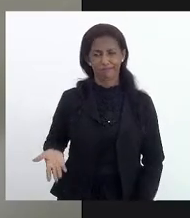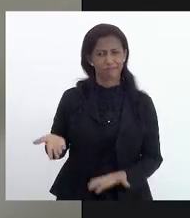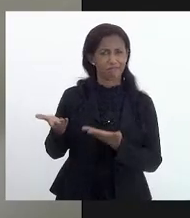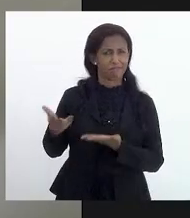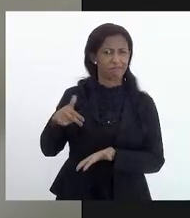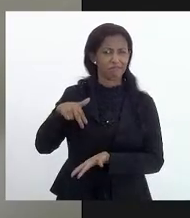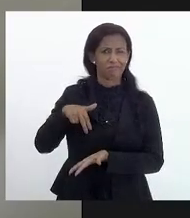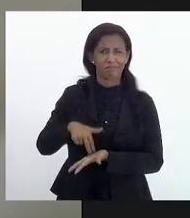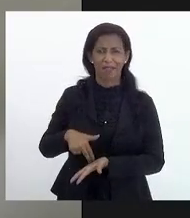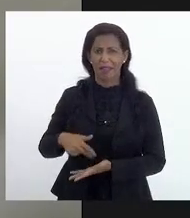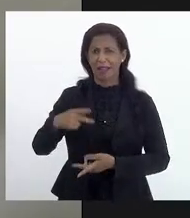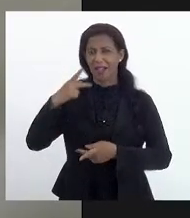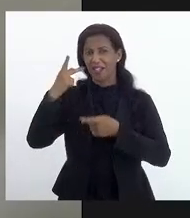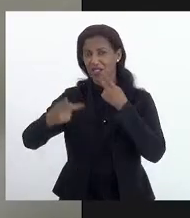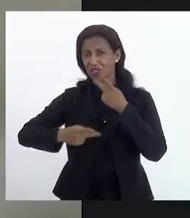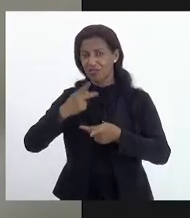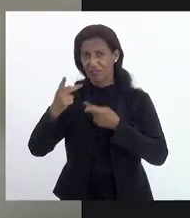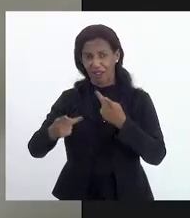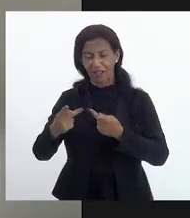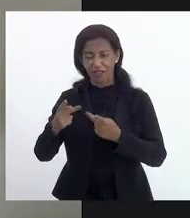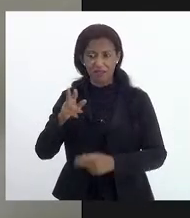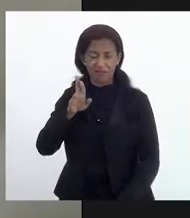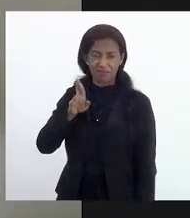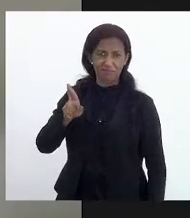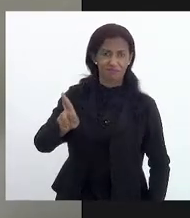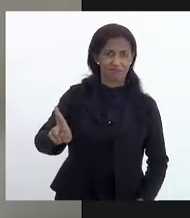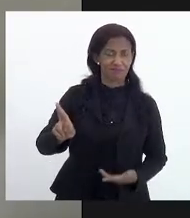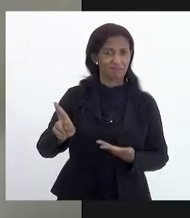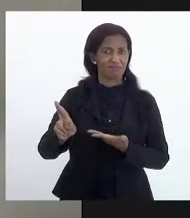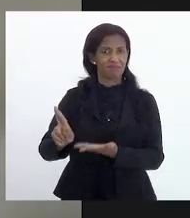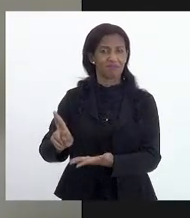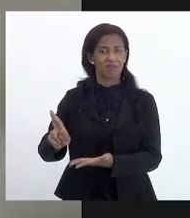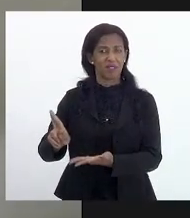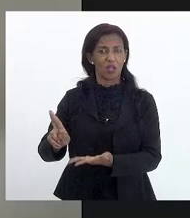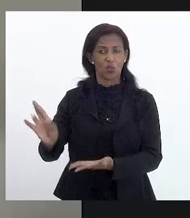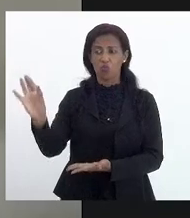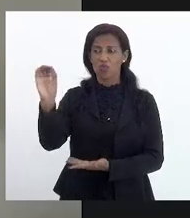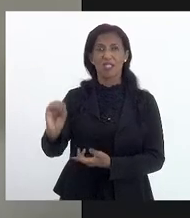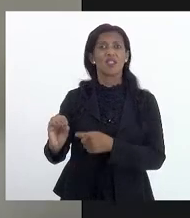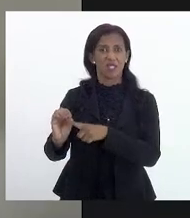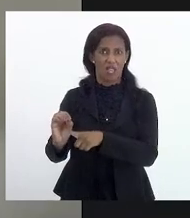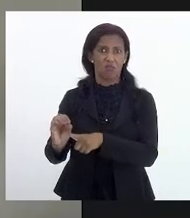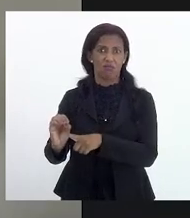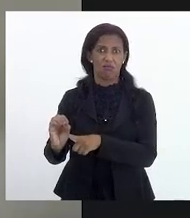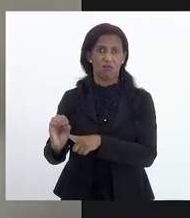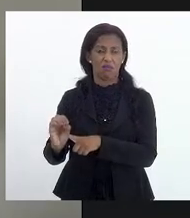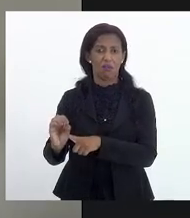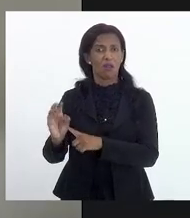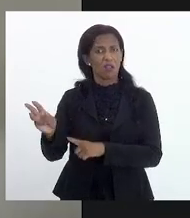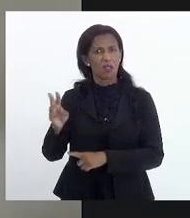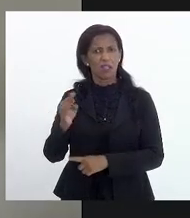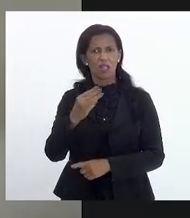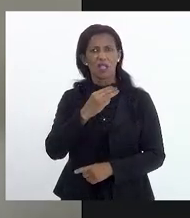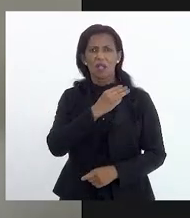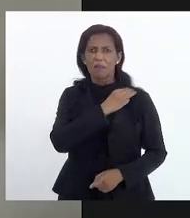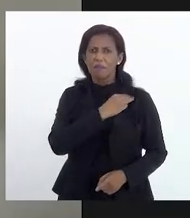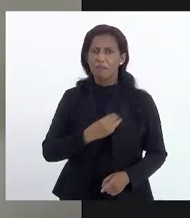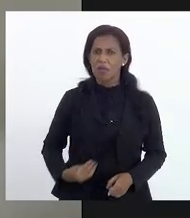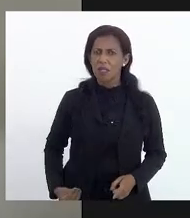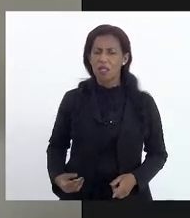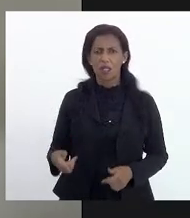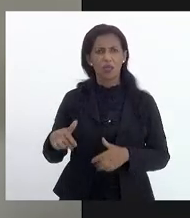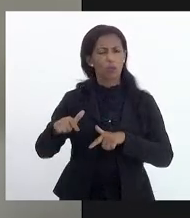as falas e o resultado, ou melhor, o zero resultado que esse ministro da Economia tem